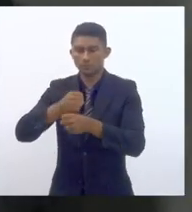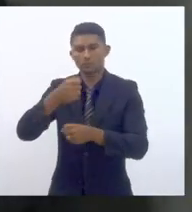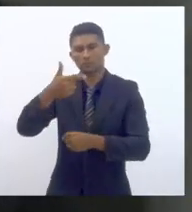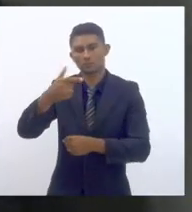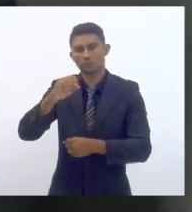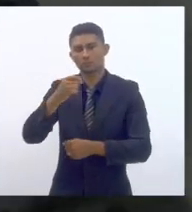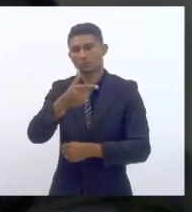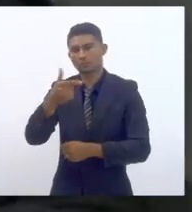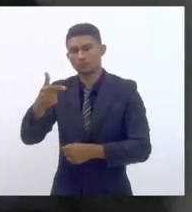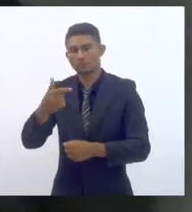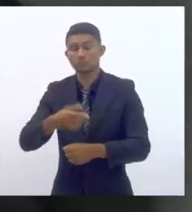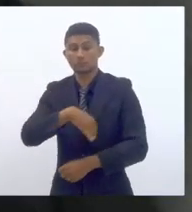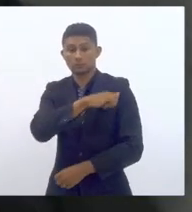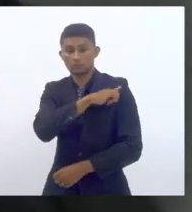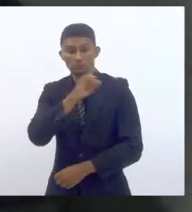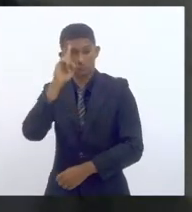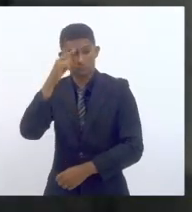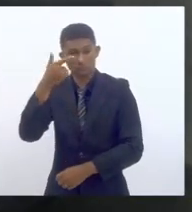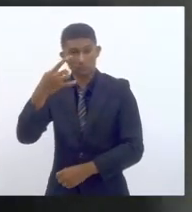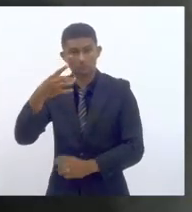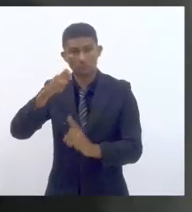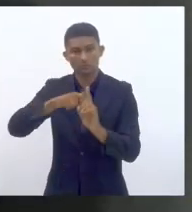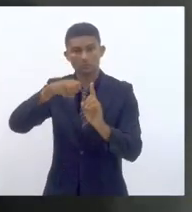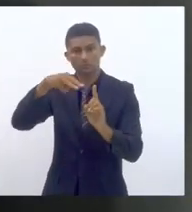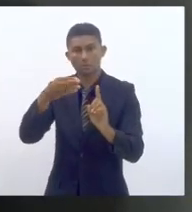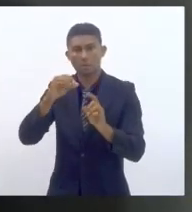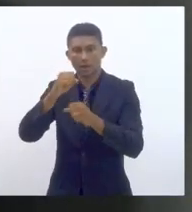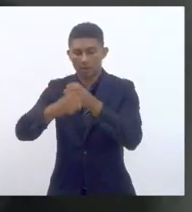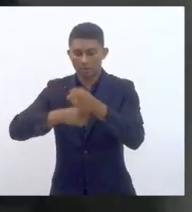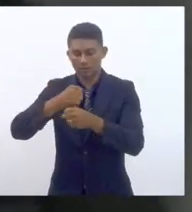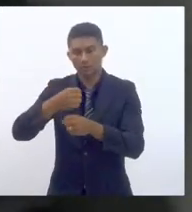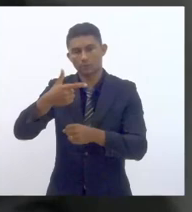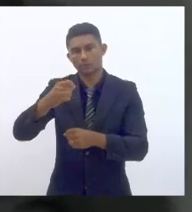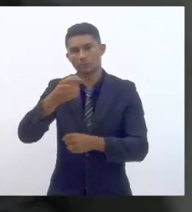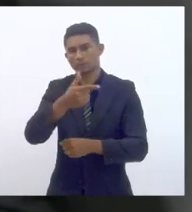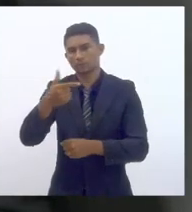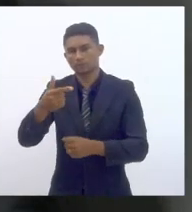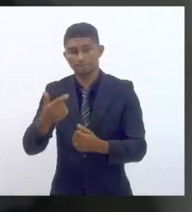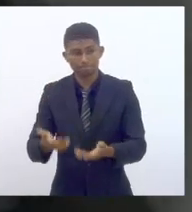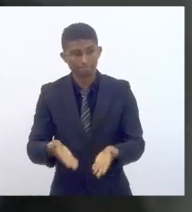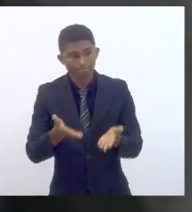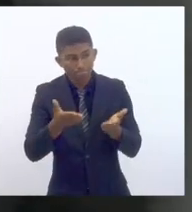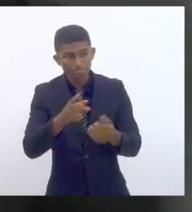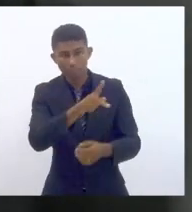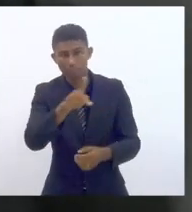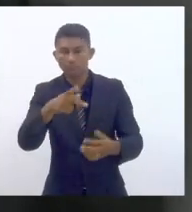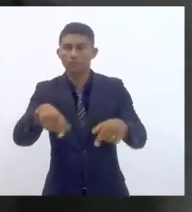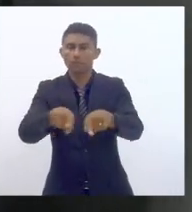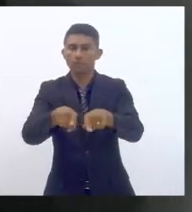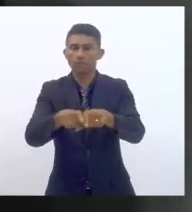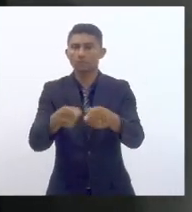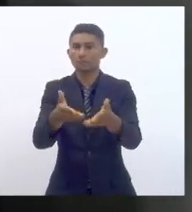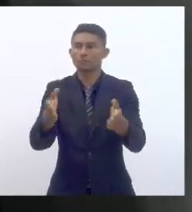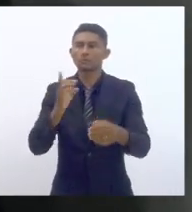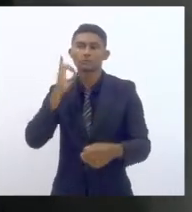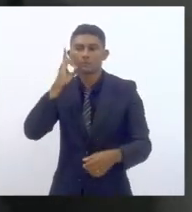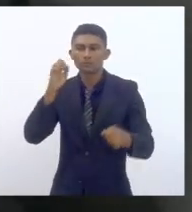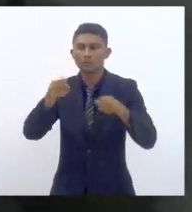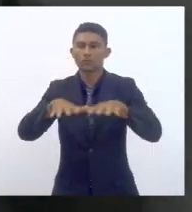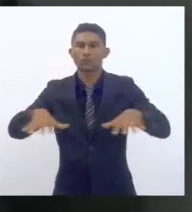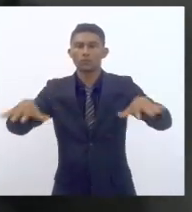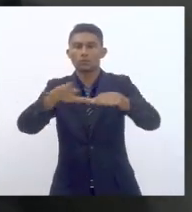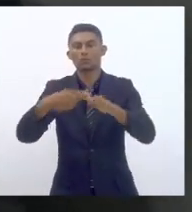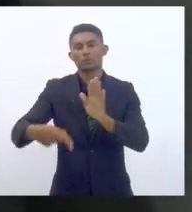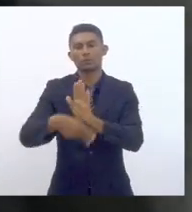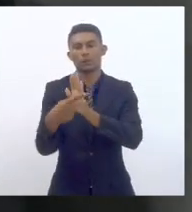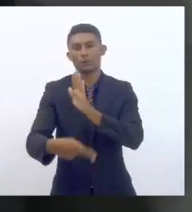Rio de Janeiro, 24 de maio de 22. Excelentíssimos senhores, presidente e demais membros da Assembleia Legislativa do Estado do Rio de